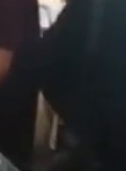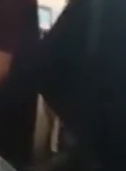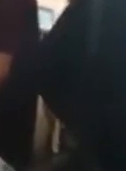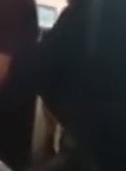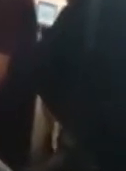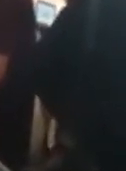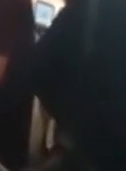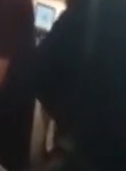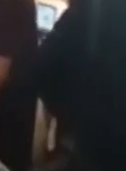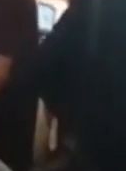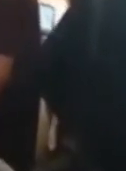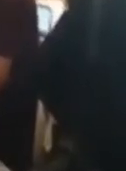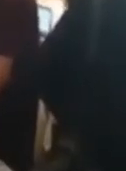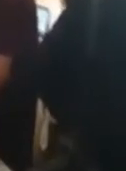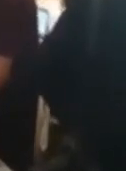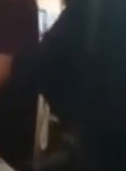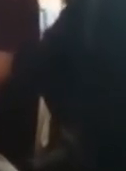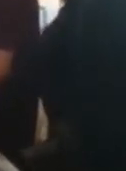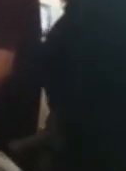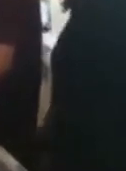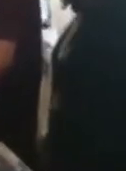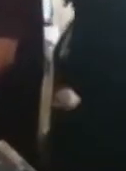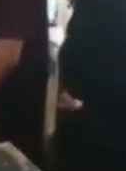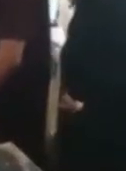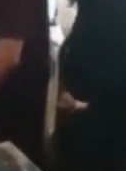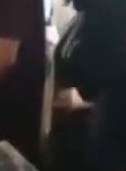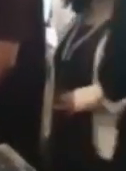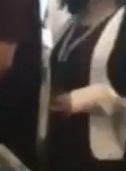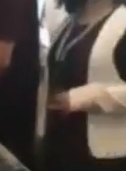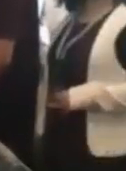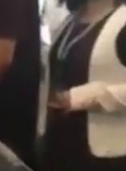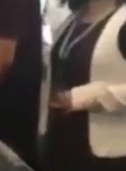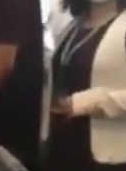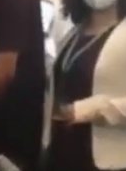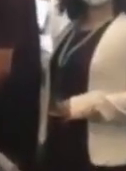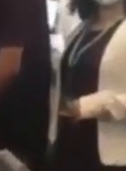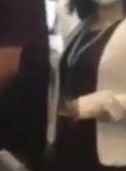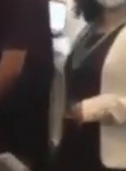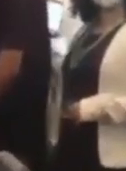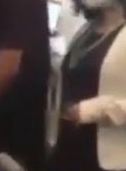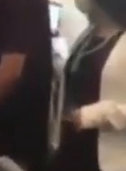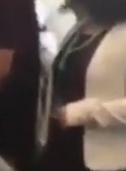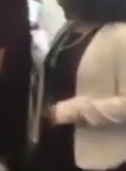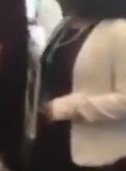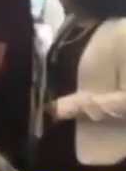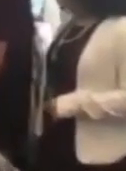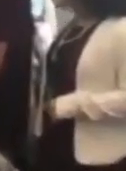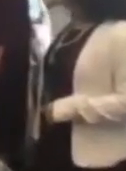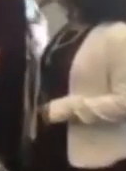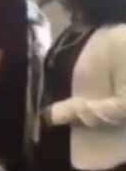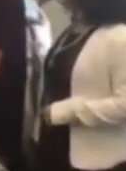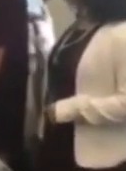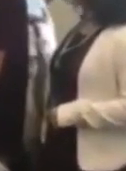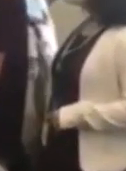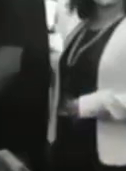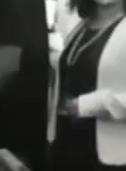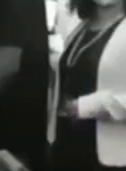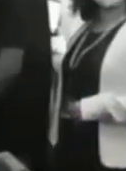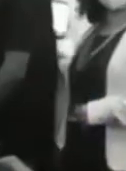jantando e eu estou dormindo. E lá fora tem milhões de pessoas que não cometeram nenhum crime como